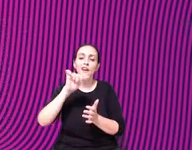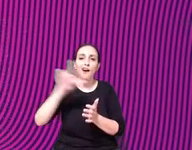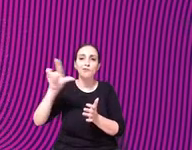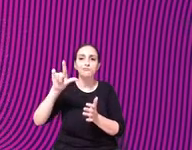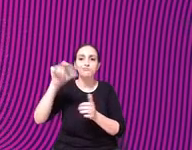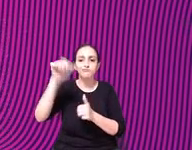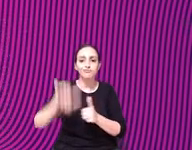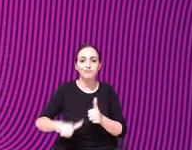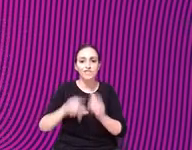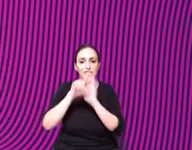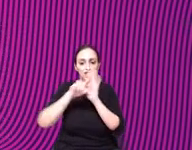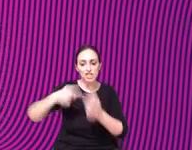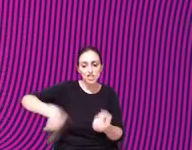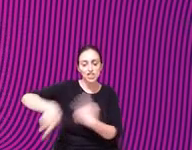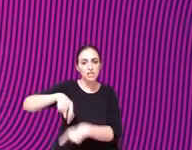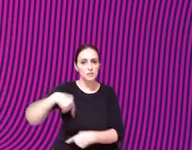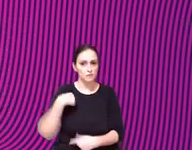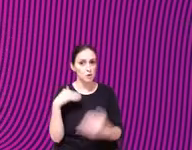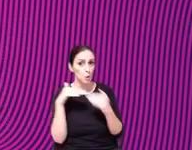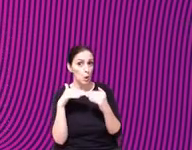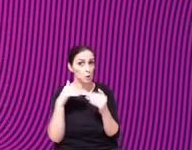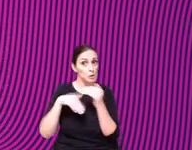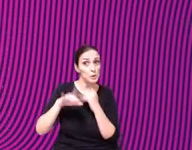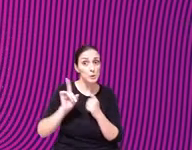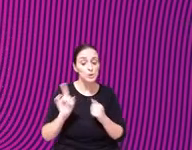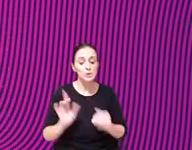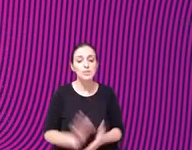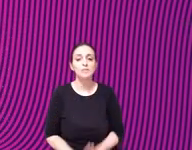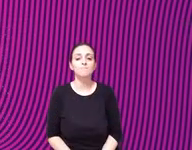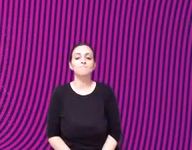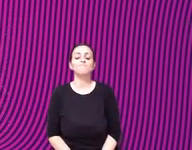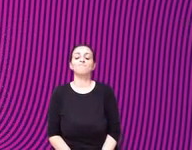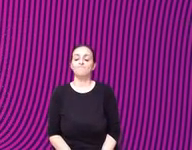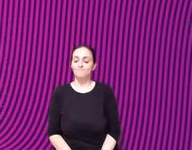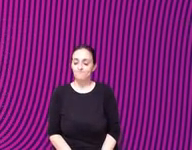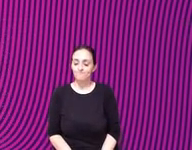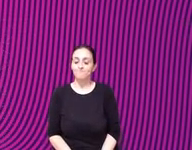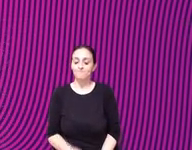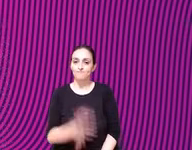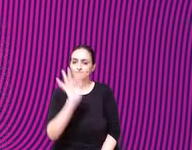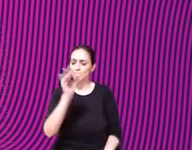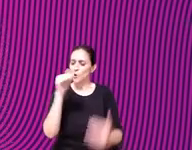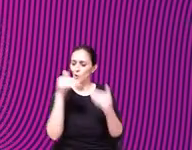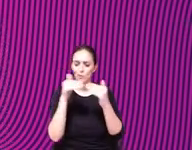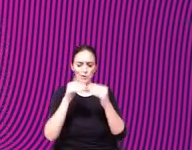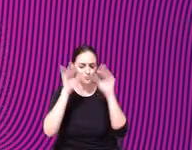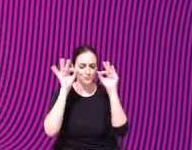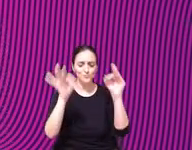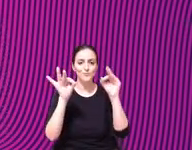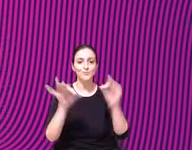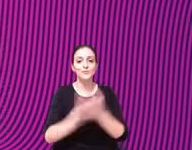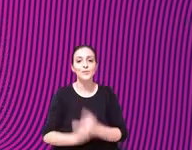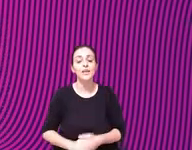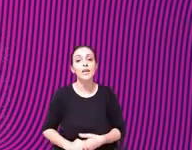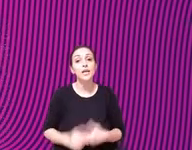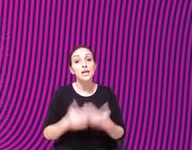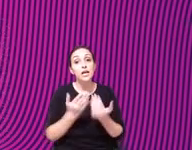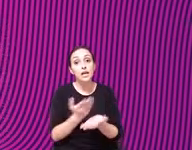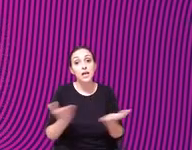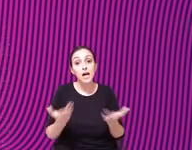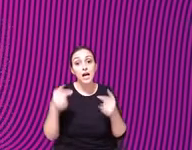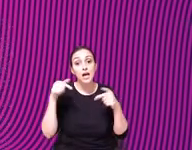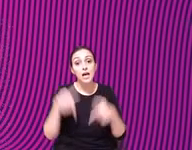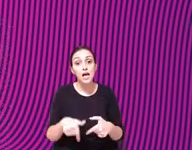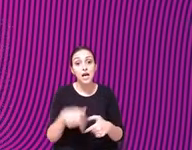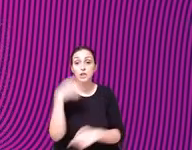concordam um pouquinho. Um aspecto, ainda eu concordo plenamente contigo, mas aqui no Rio Grande do